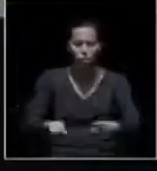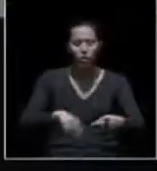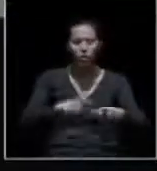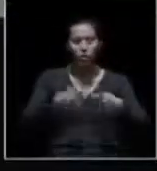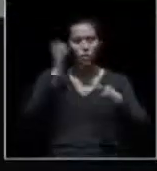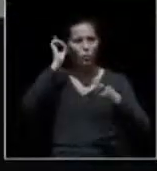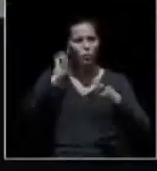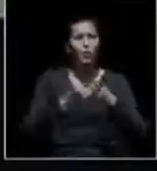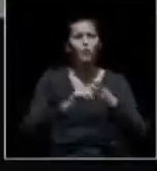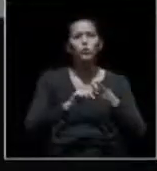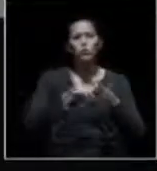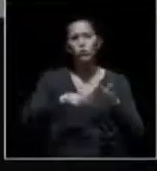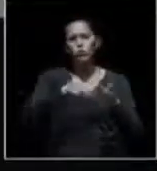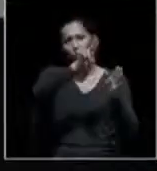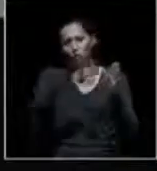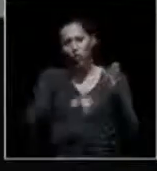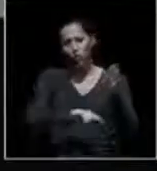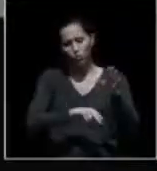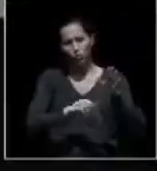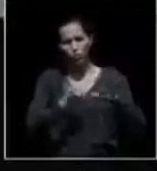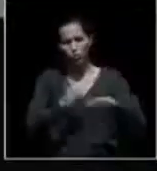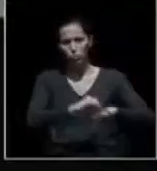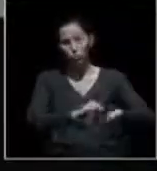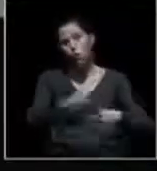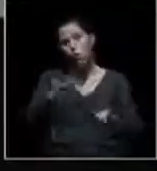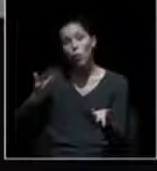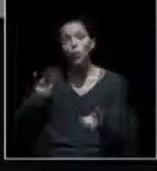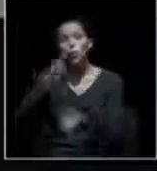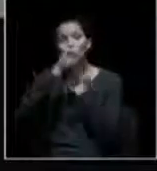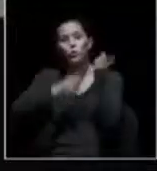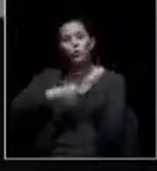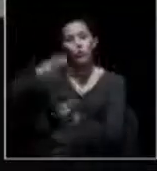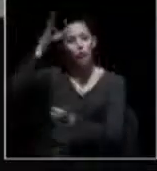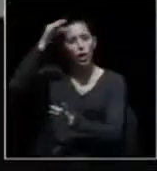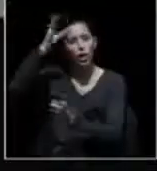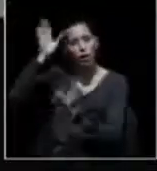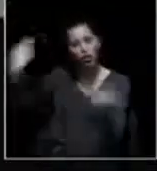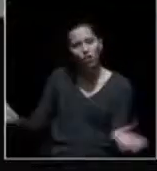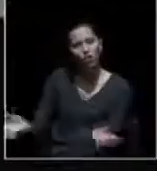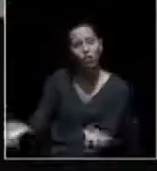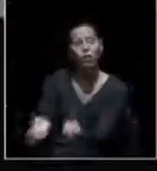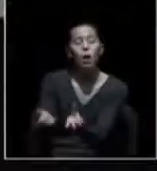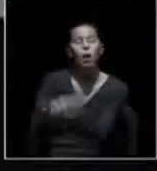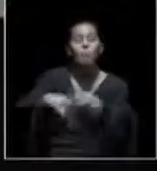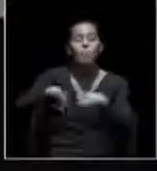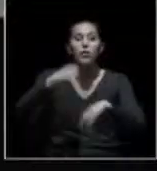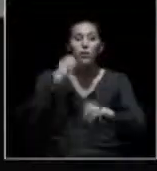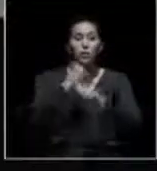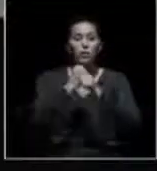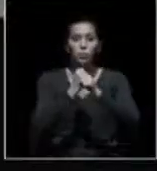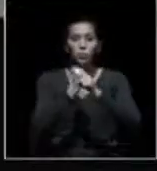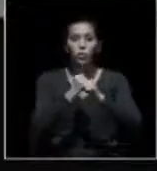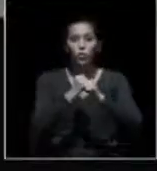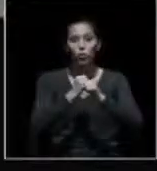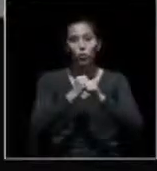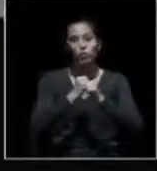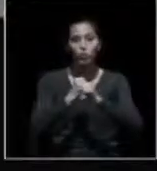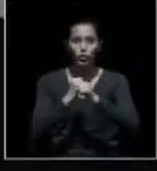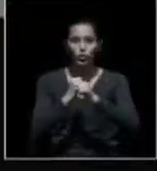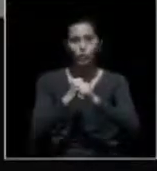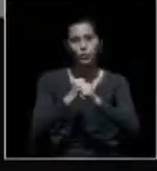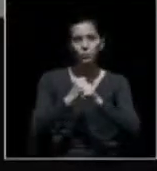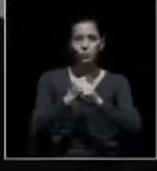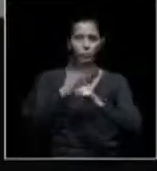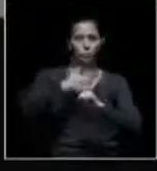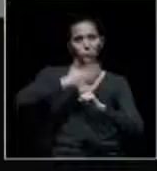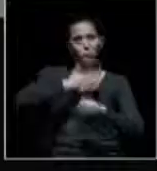coveiros e tratadores apanhadores de animais, mas a realidade é que o número de trabalhadores está aquém das necessidades da cidade.